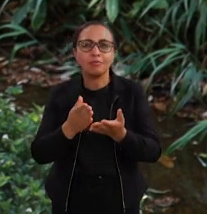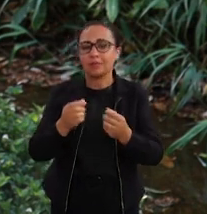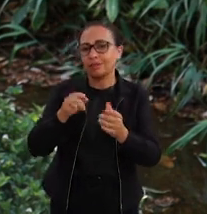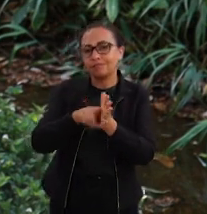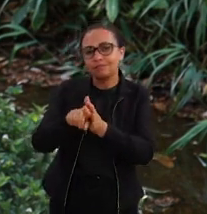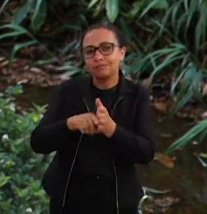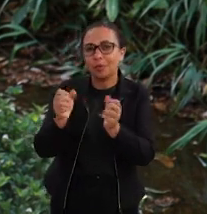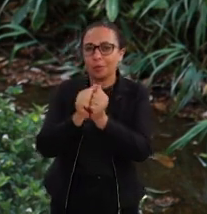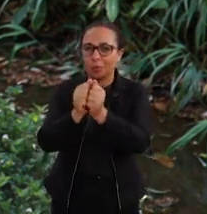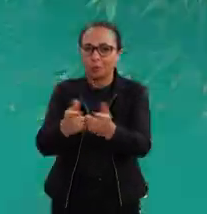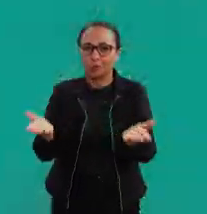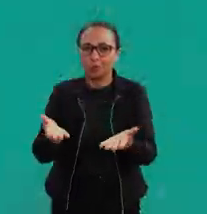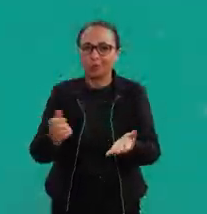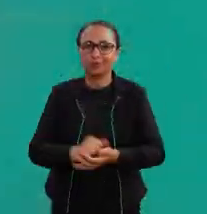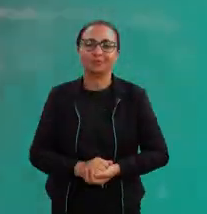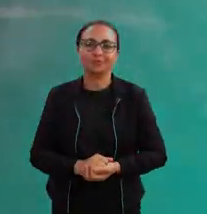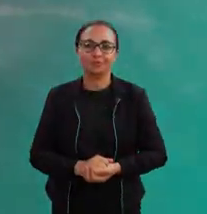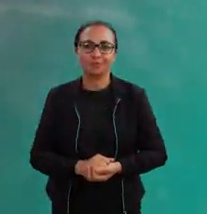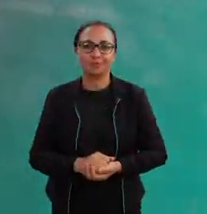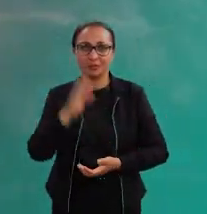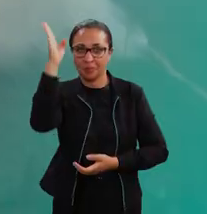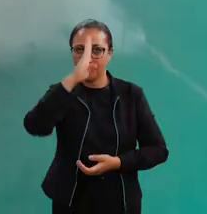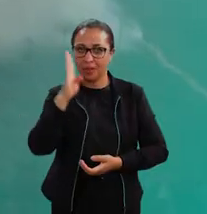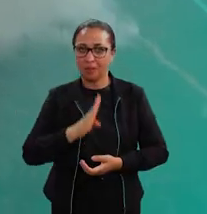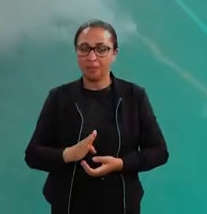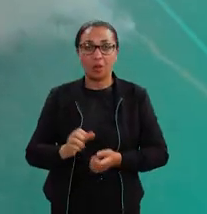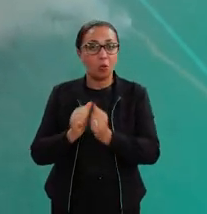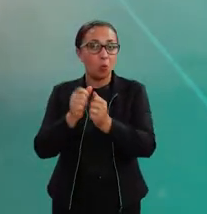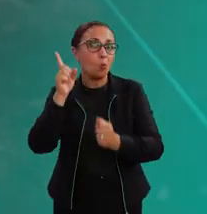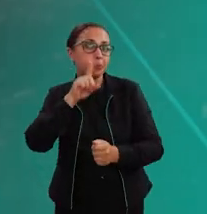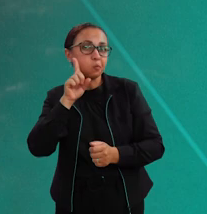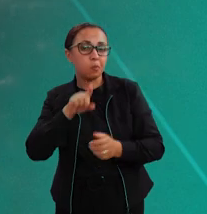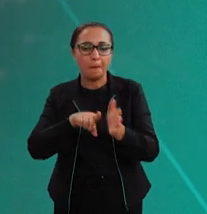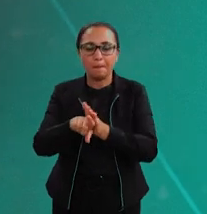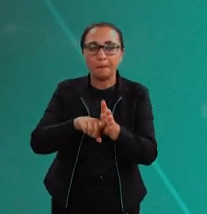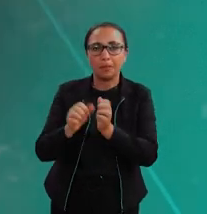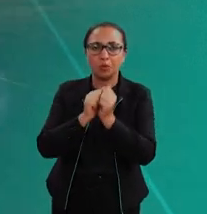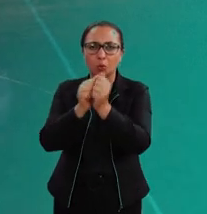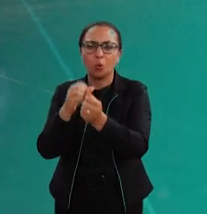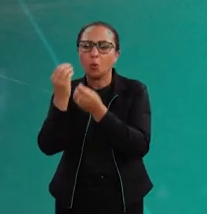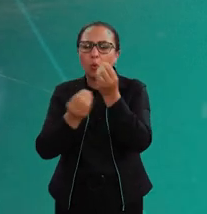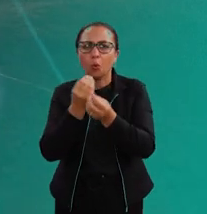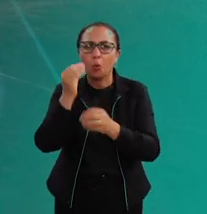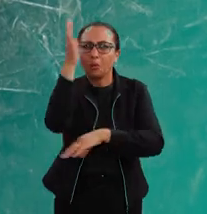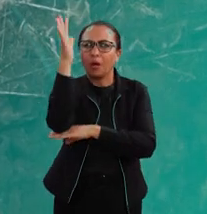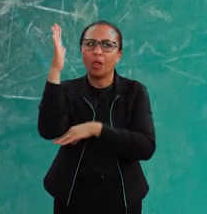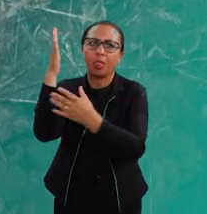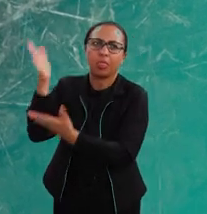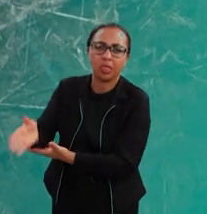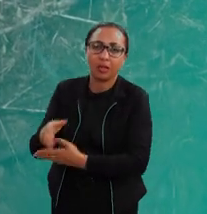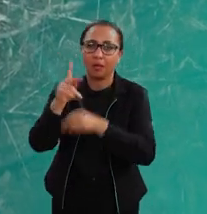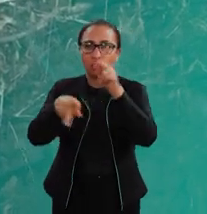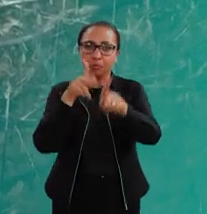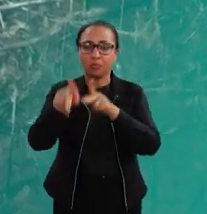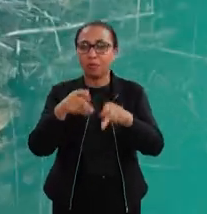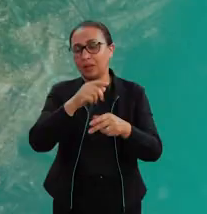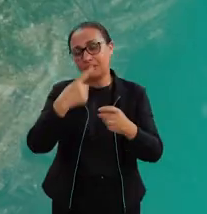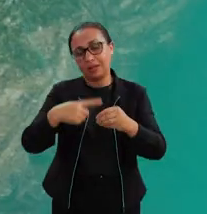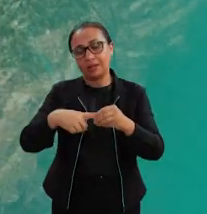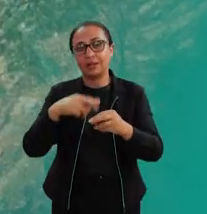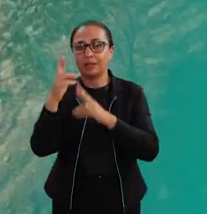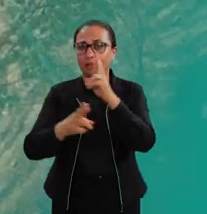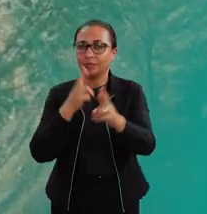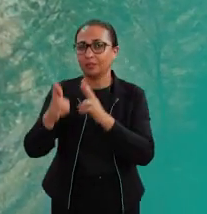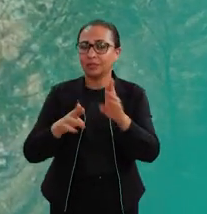pesquisas que vamos acompanhar hoje. Brasil e Estados Unidos pesquisam juntos como o desmatamento e o povoamento das cidades